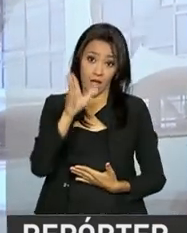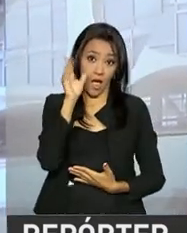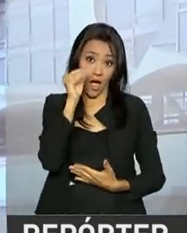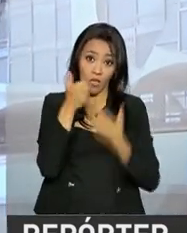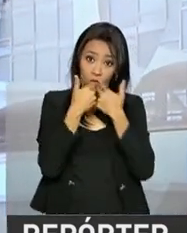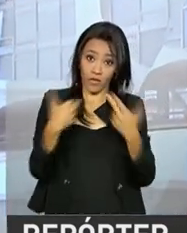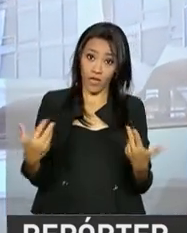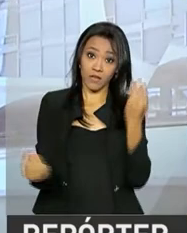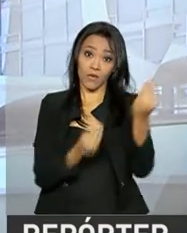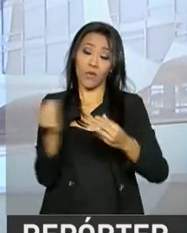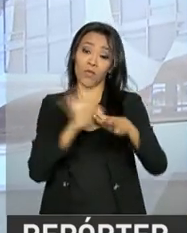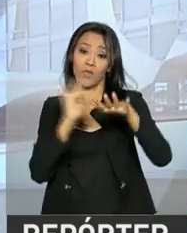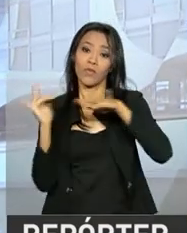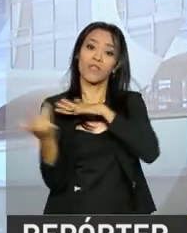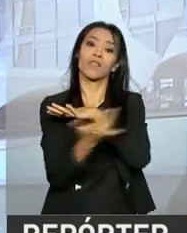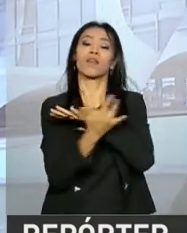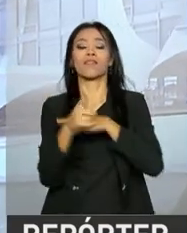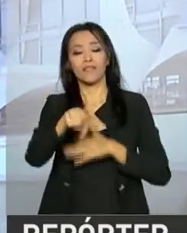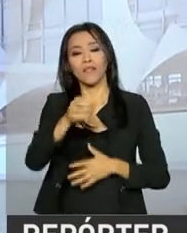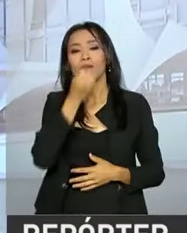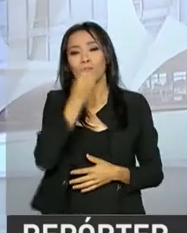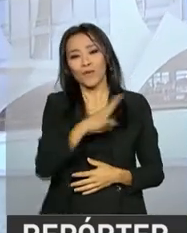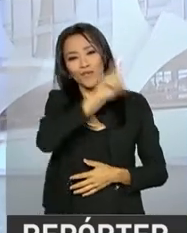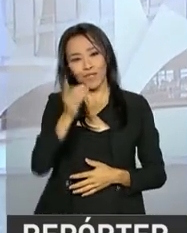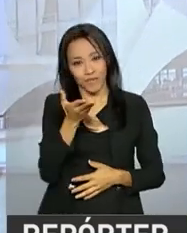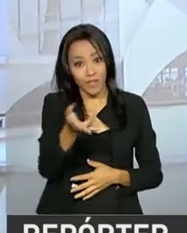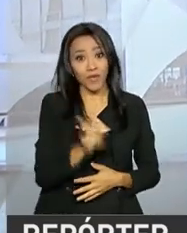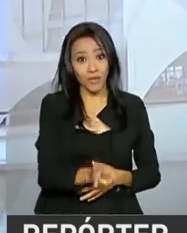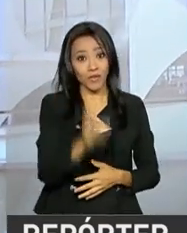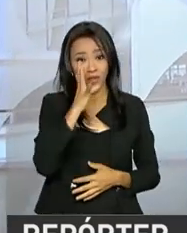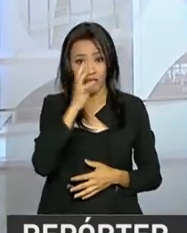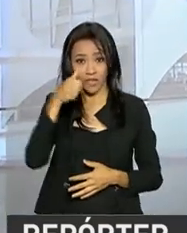novidades também em nossas redes sociais. Um bom dia para você